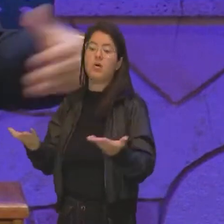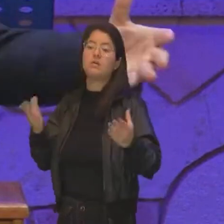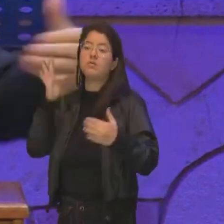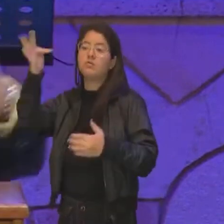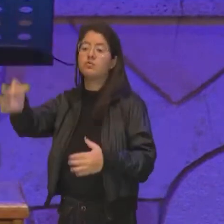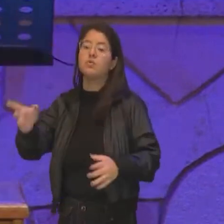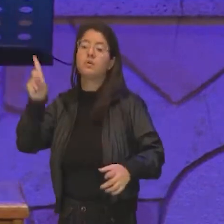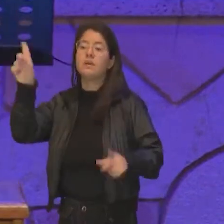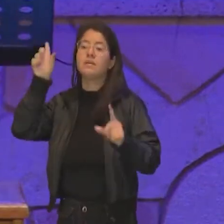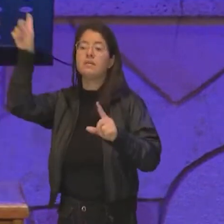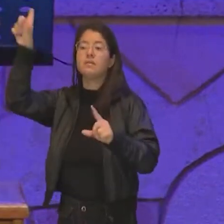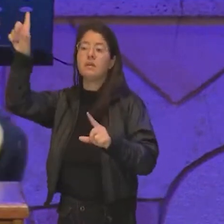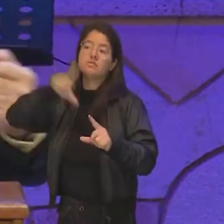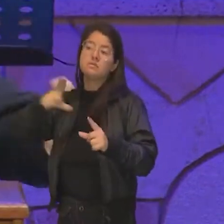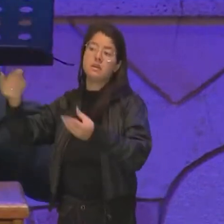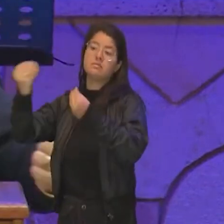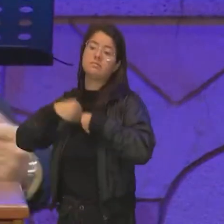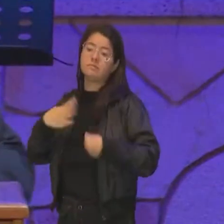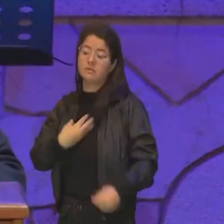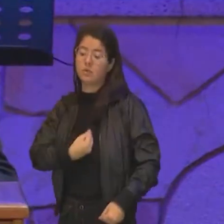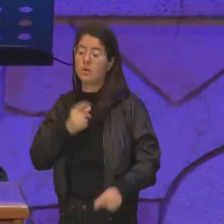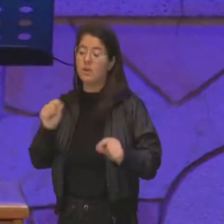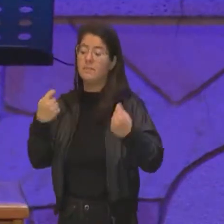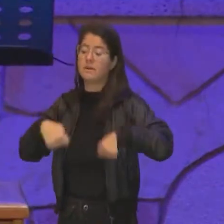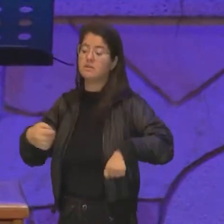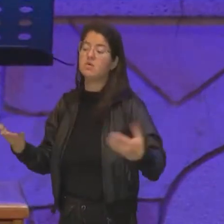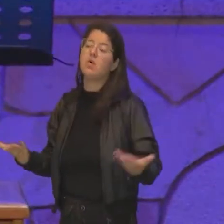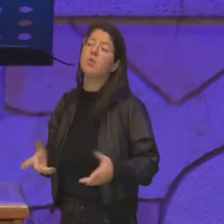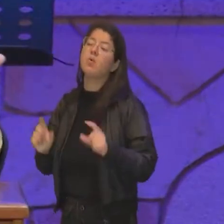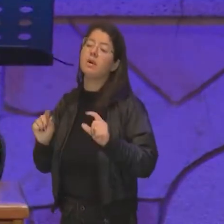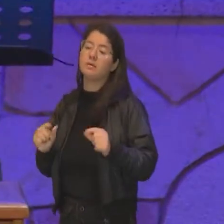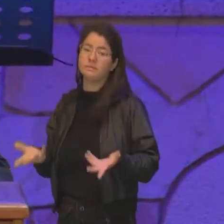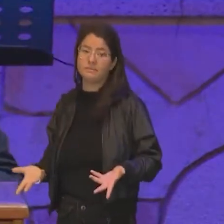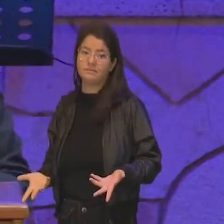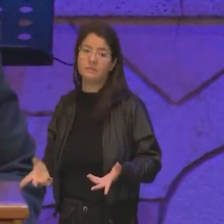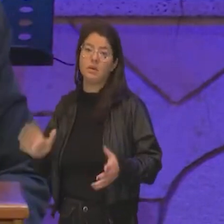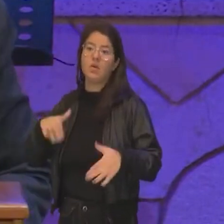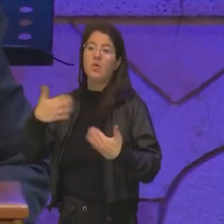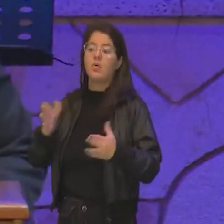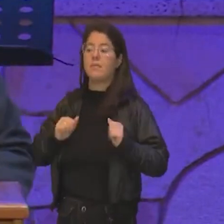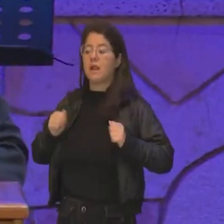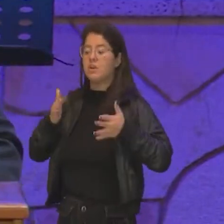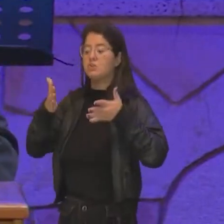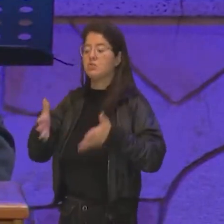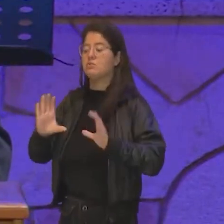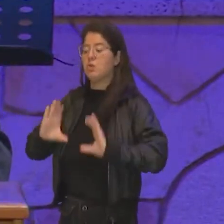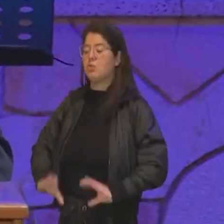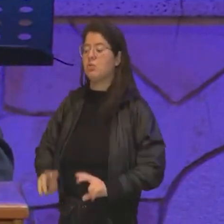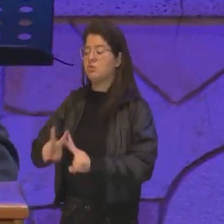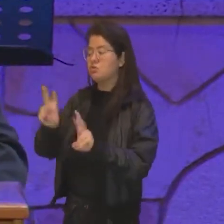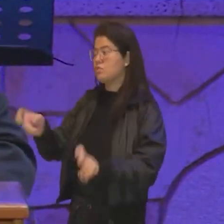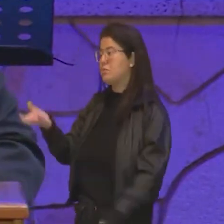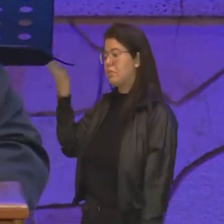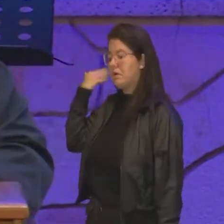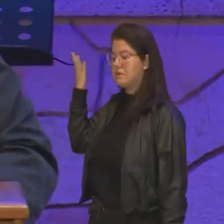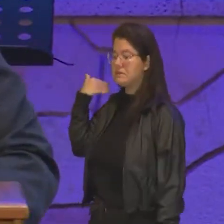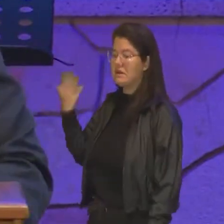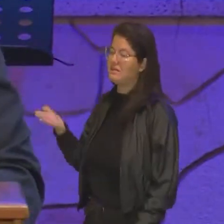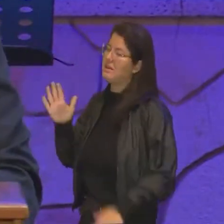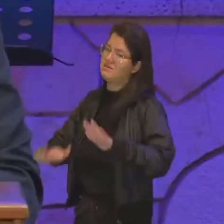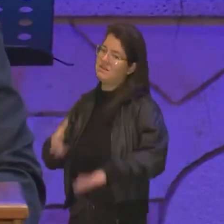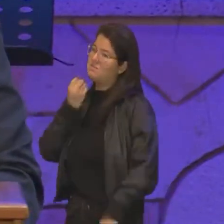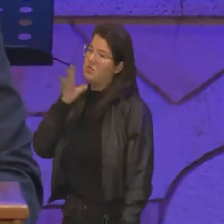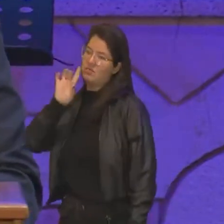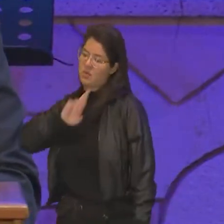O que Deus tem para mim agora? O que eu preciso agora? Qual é a minha atitude diante do meu passado, que talvez não tenha sido bom?